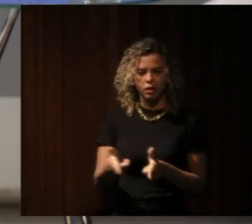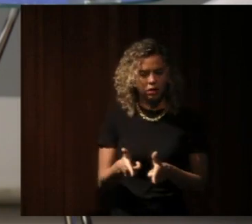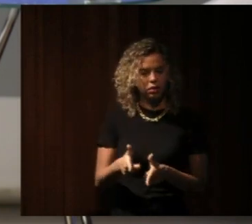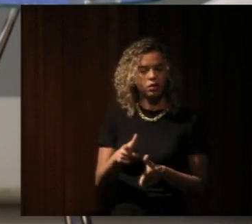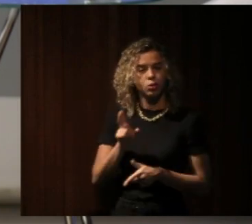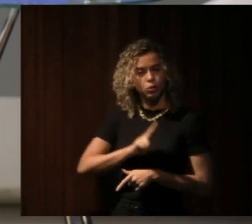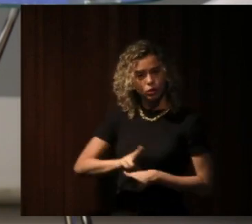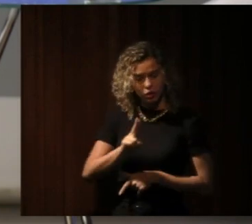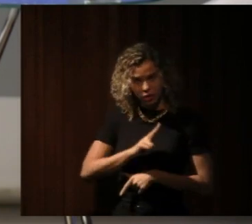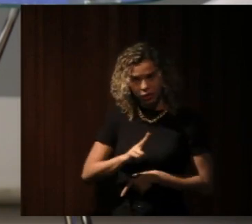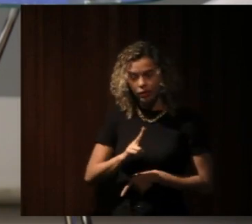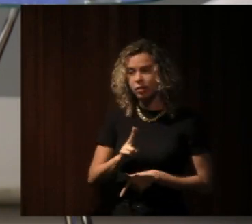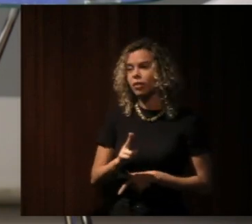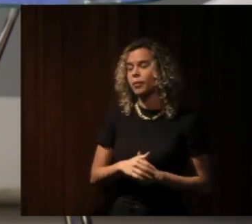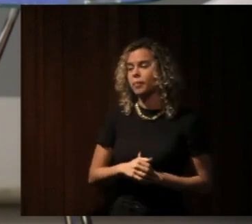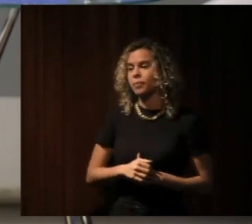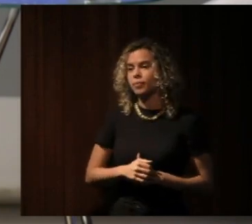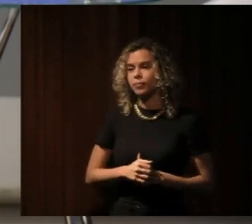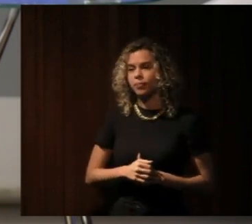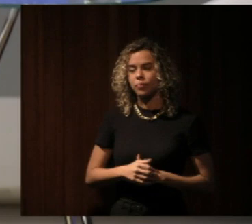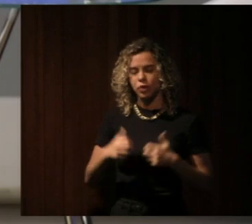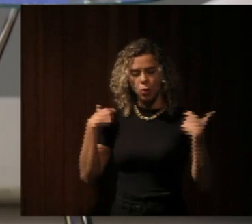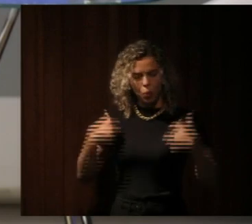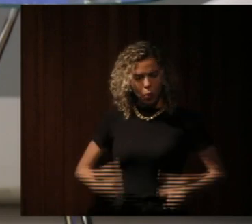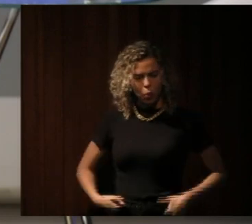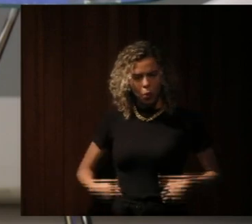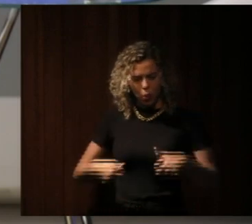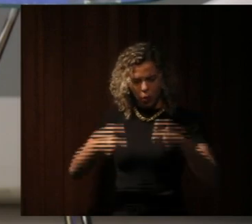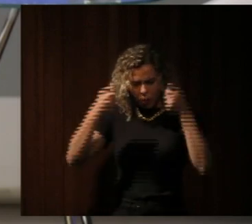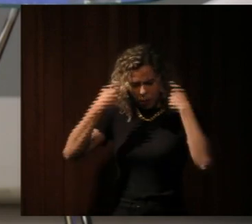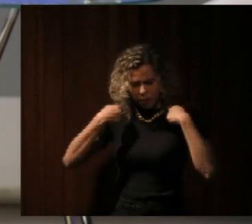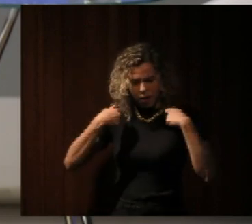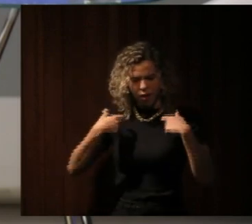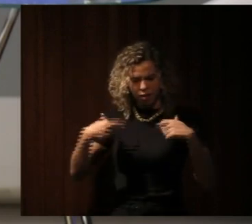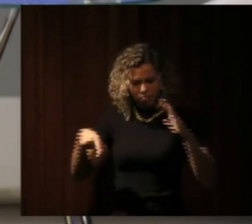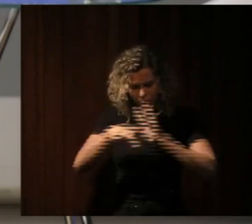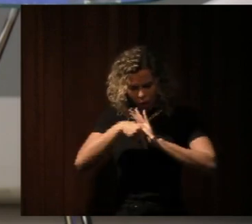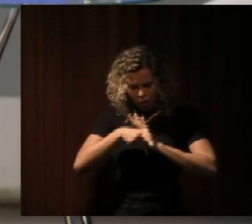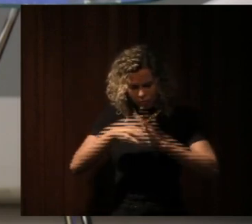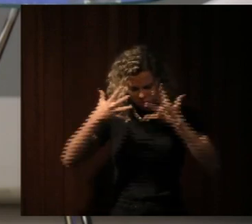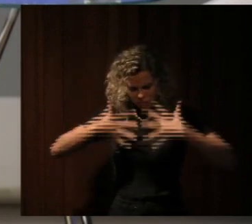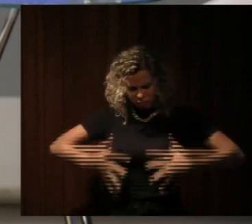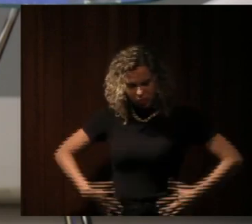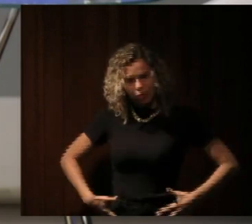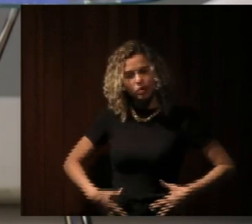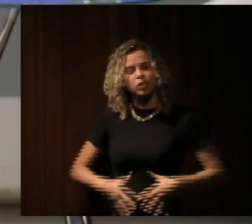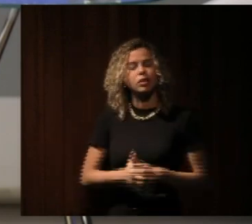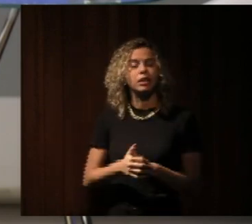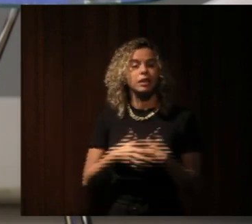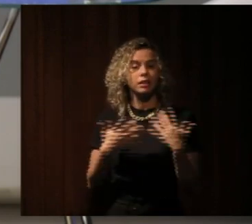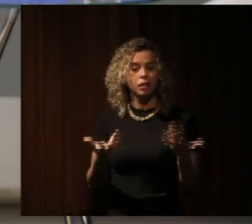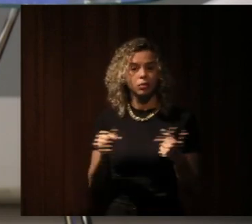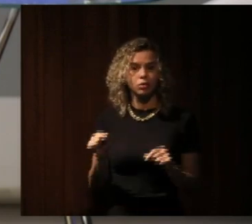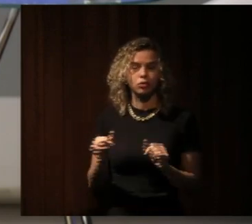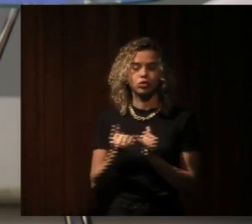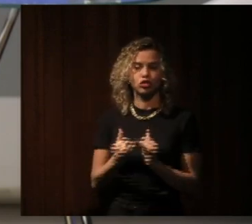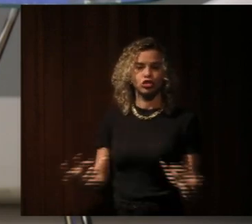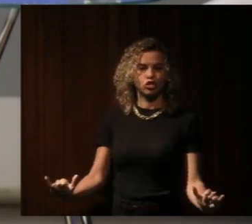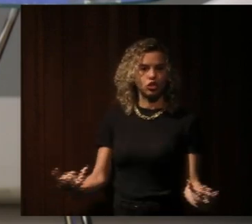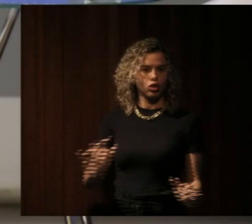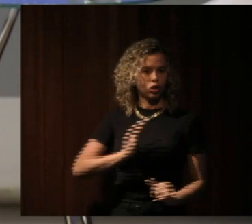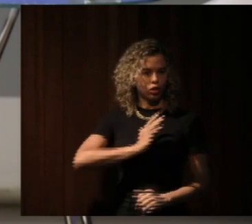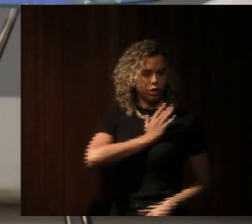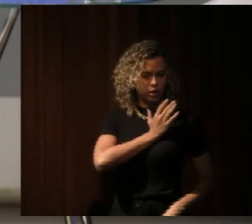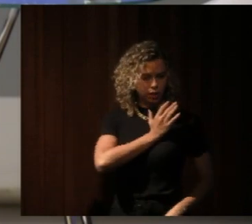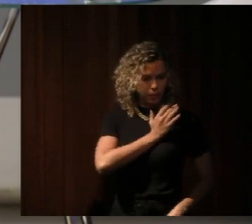estav do ataque eles estavam e com roupas né caracterizados ali eh então aquilo chocou muito e